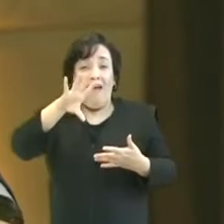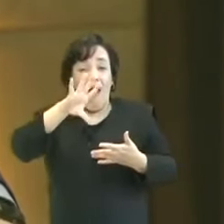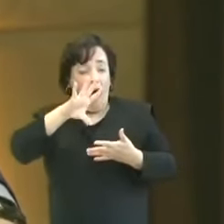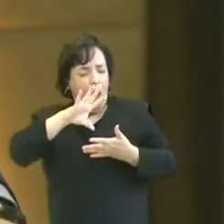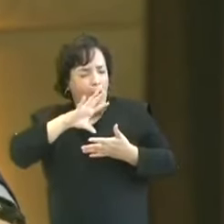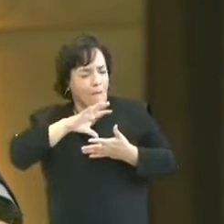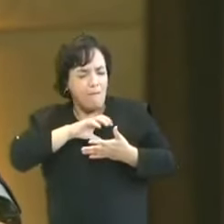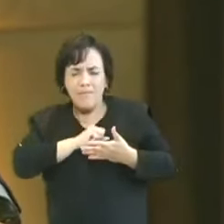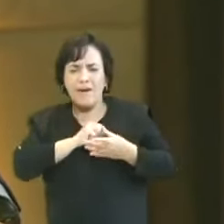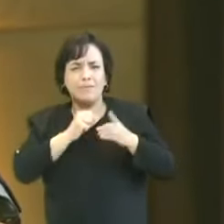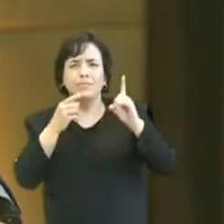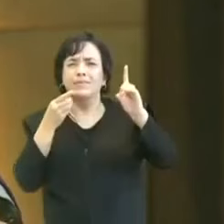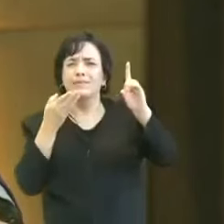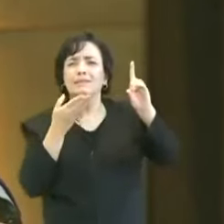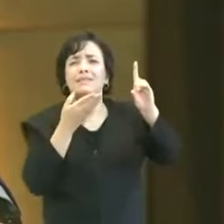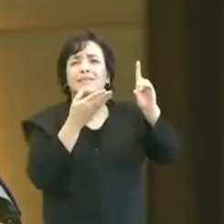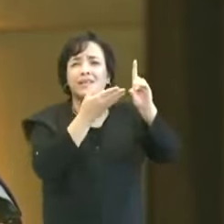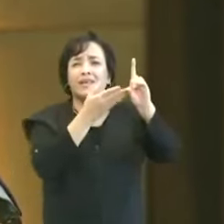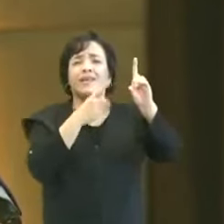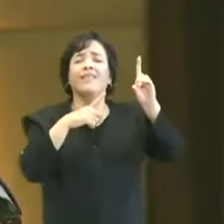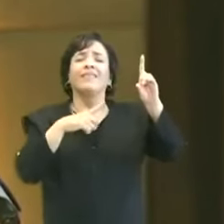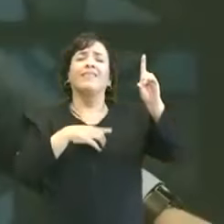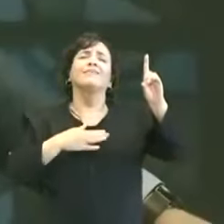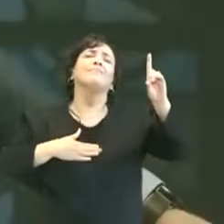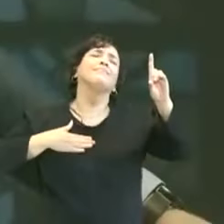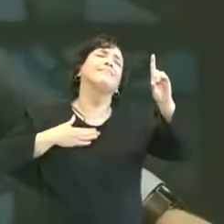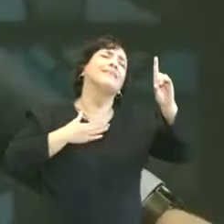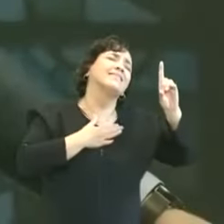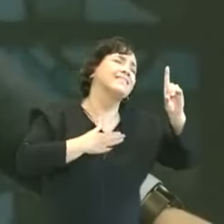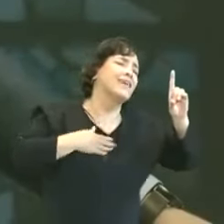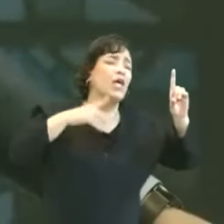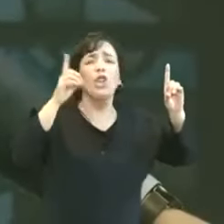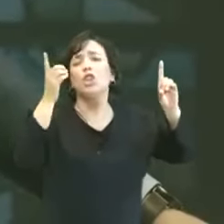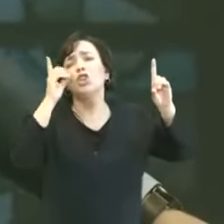isso através de um relacionamento contínuo e diário.